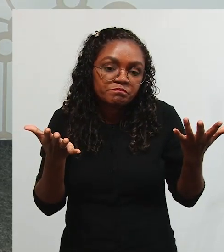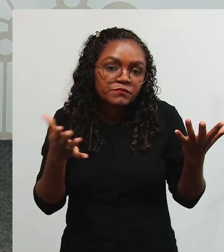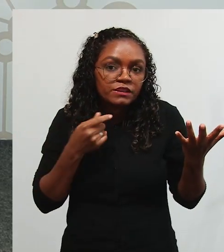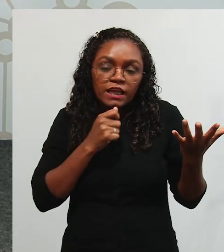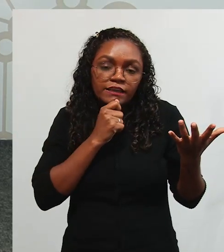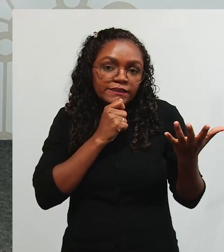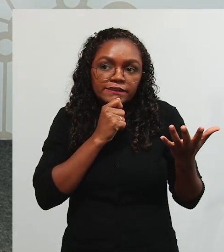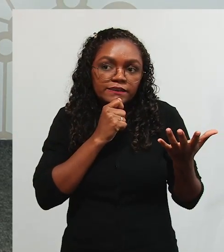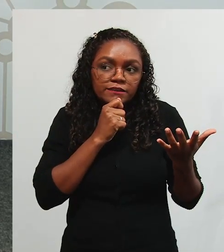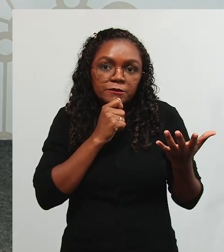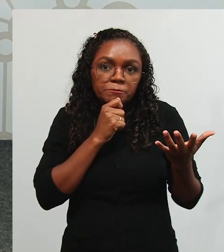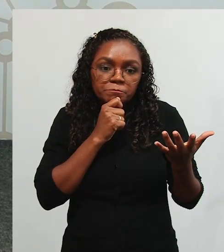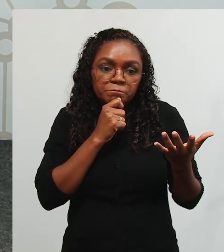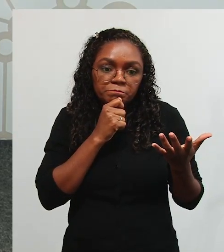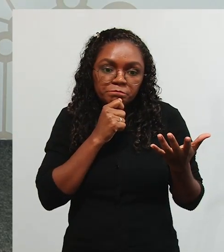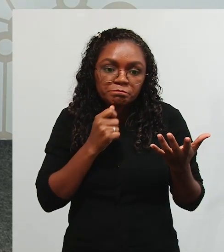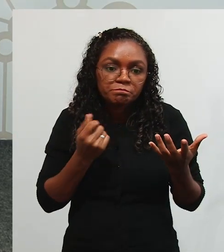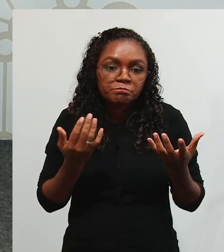uma